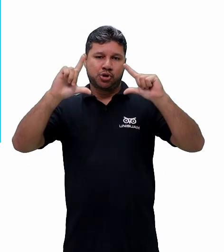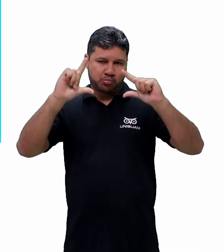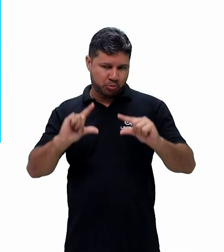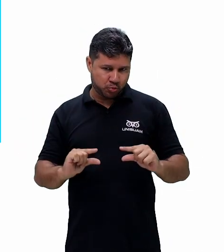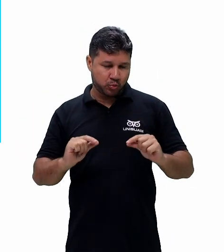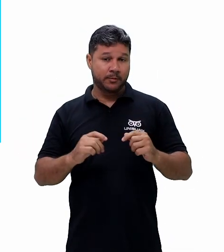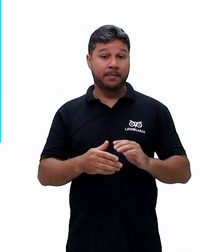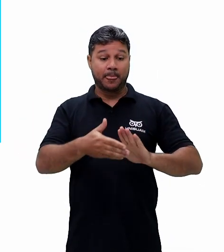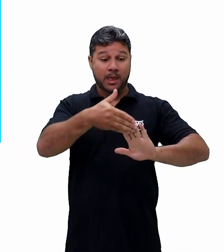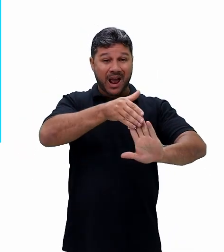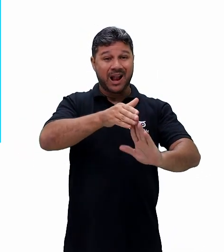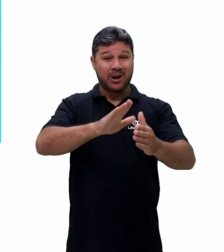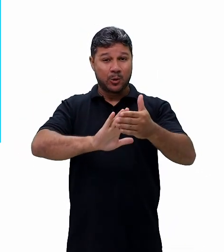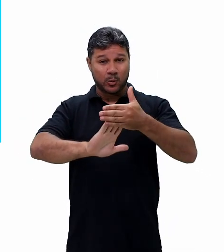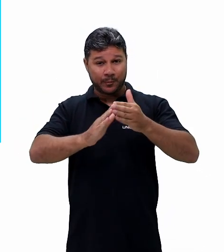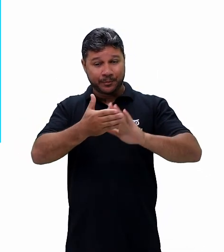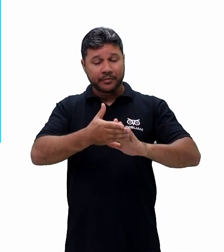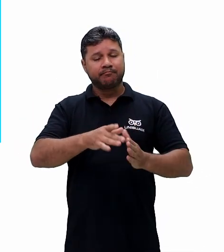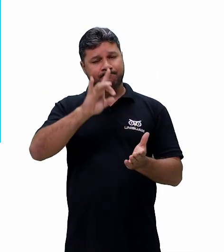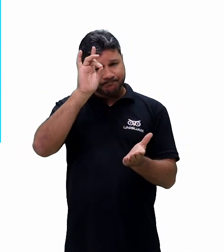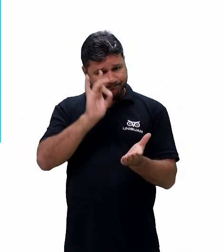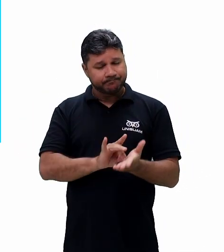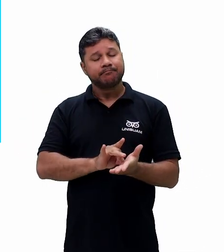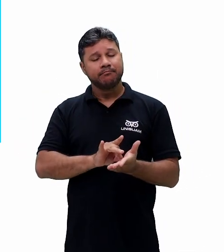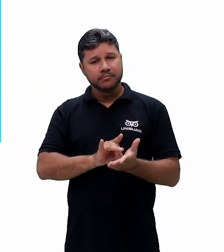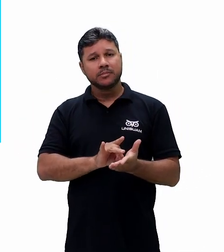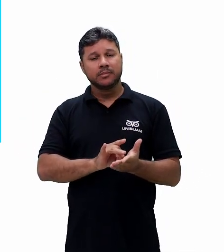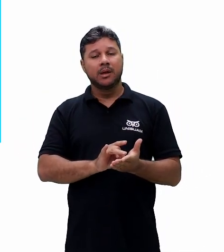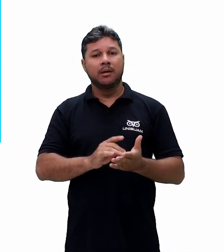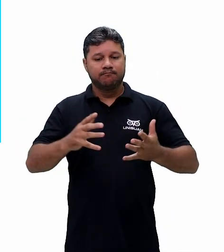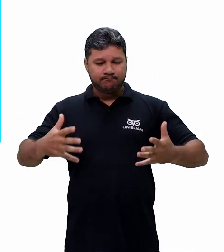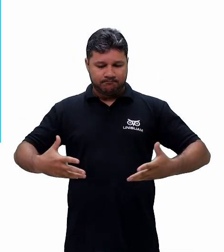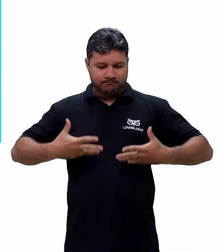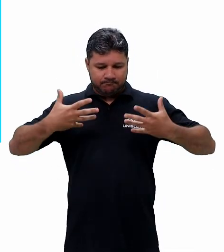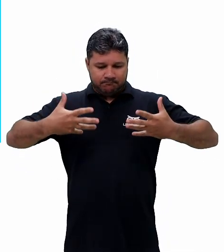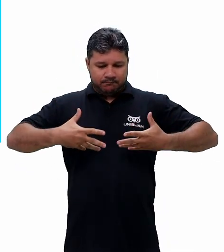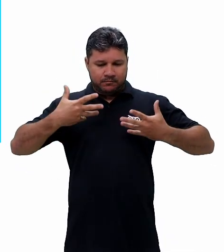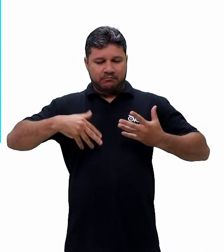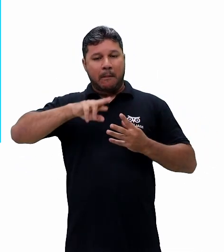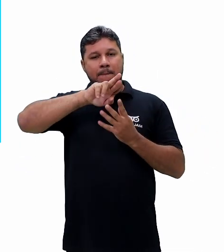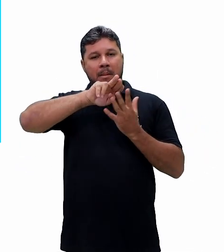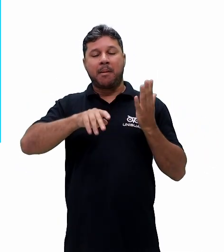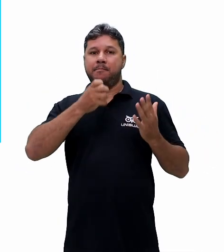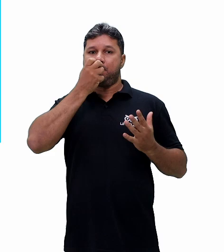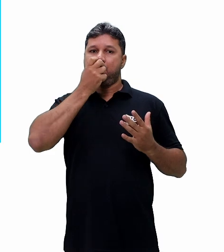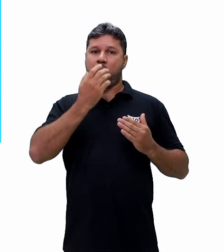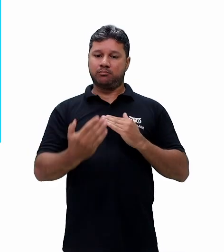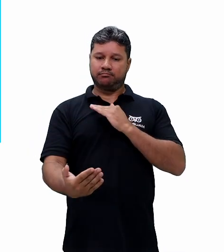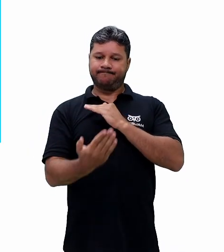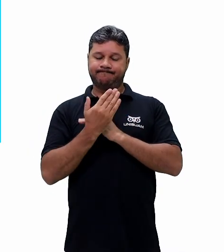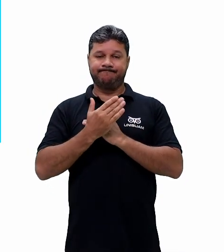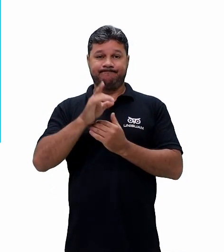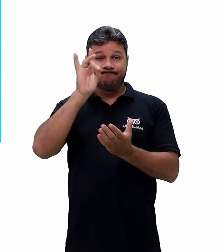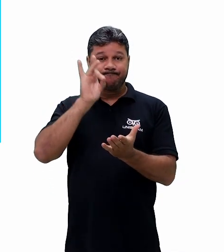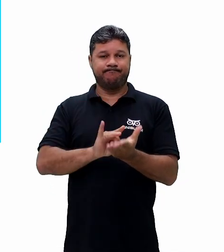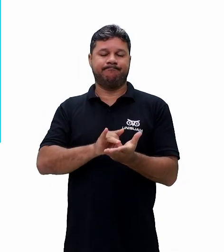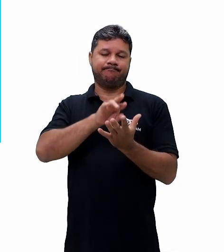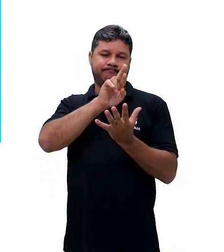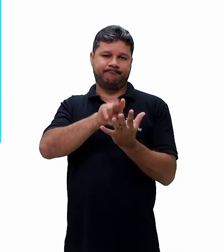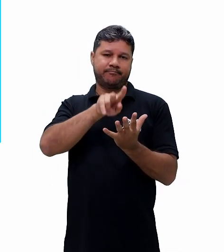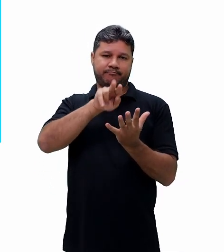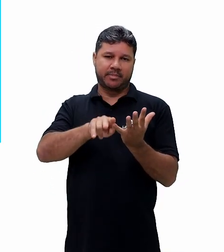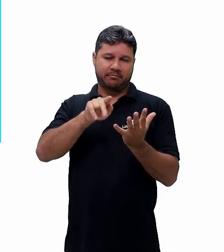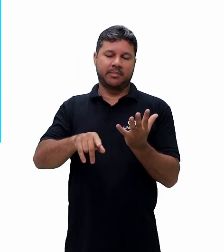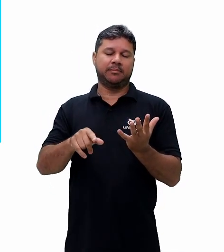depressão. Então, o alongamento, ele de fato promove inúmeros